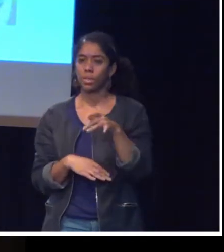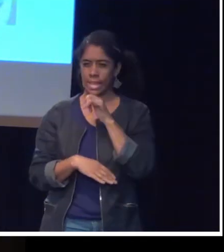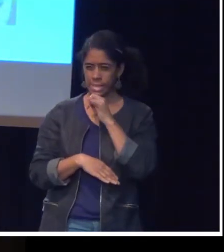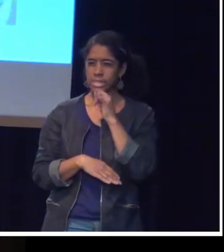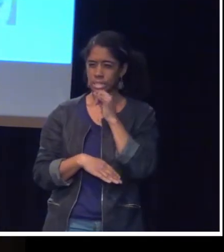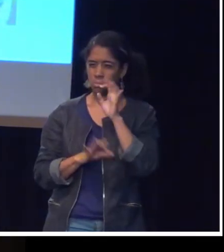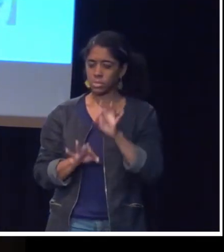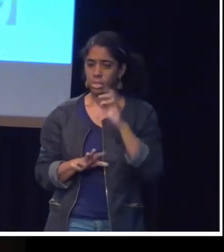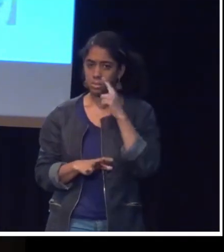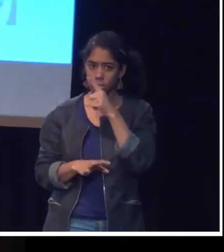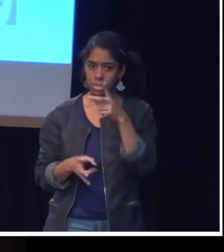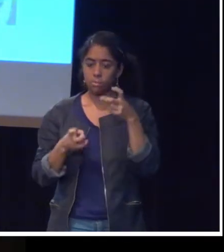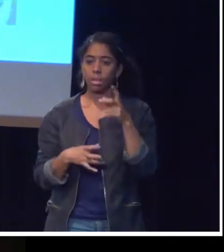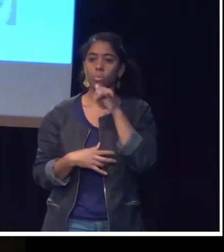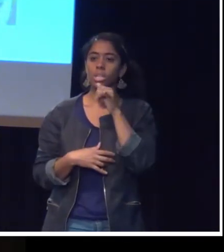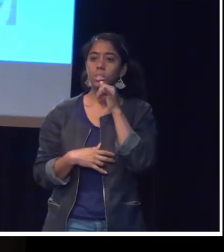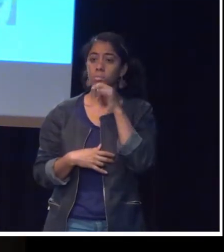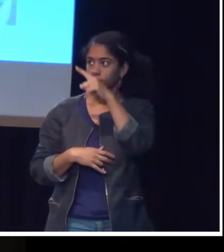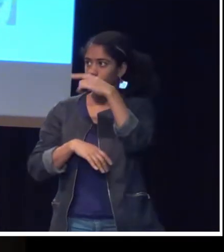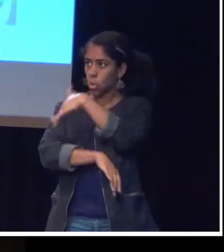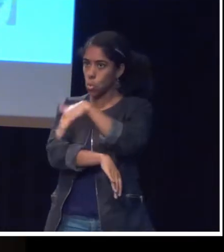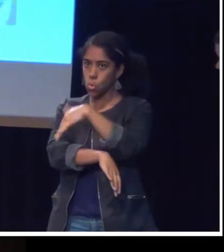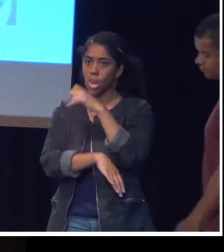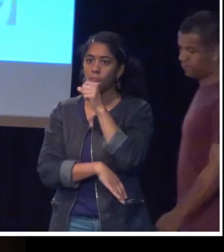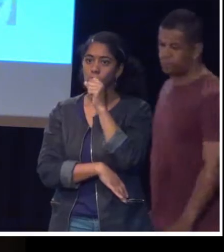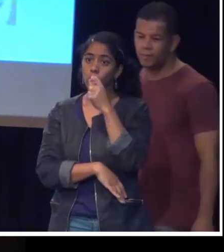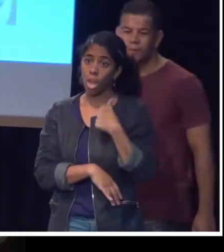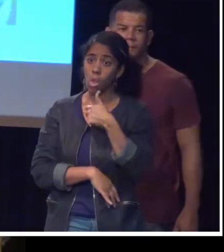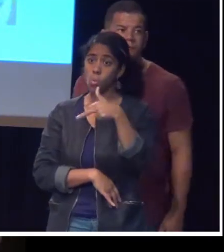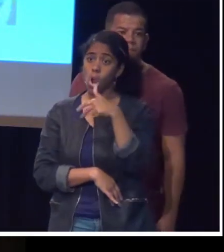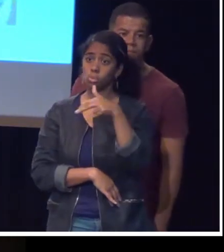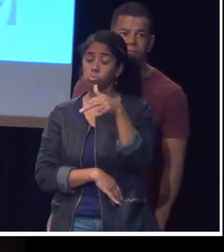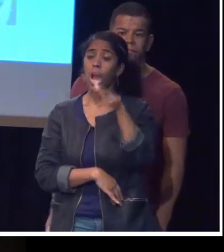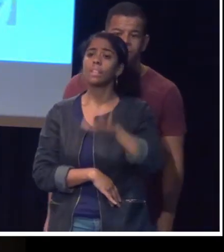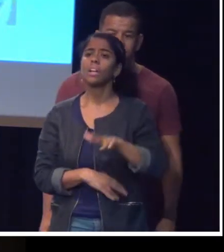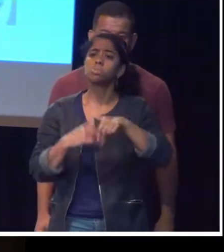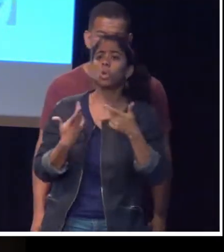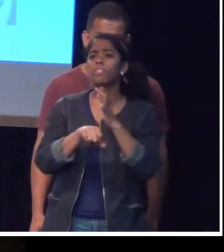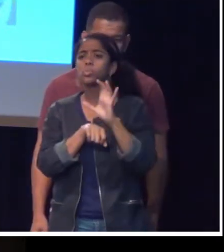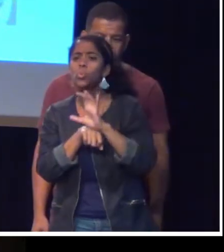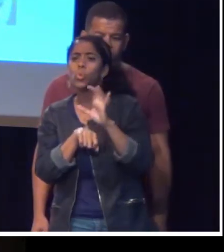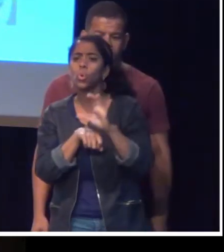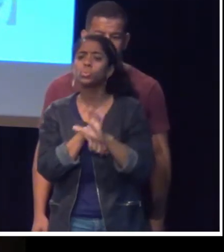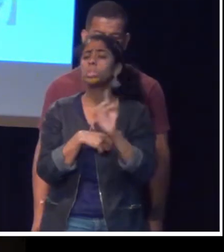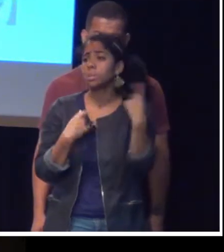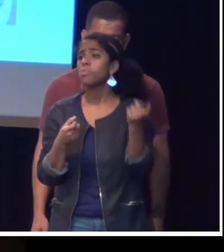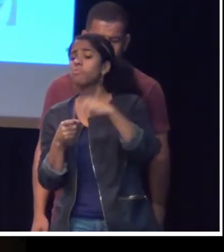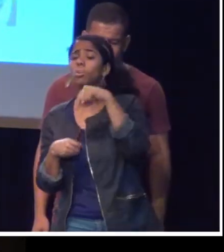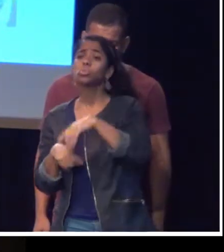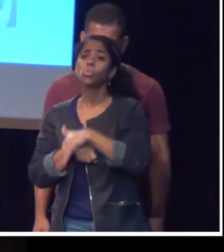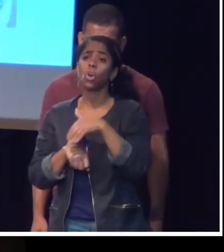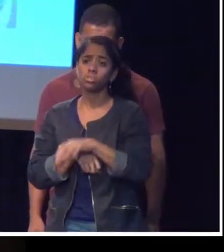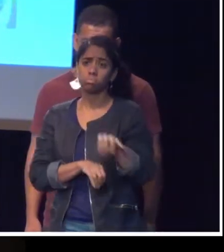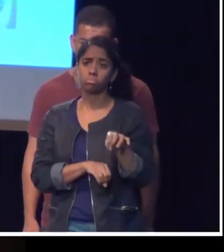né? Eu costumo andar pelas ruas das Laranjeiras à tarde, né? Por volta de cursos que eu faço, então eu venho à noite. E eu sinto que as pessoas